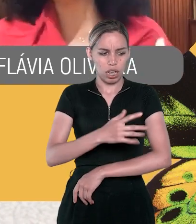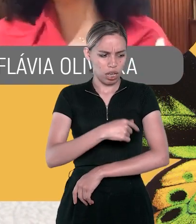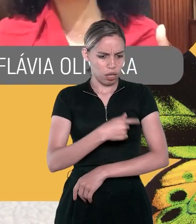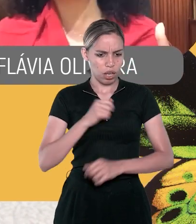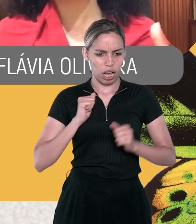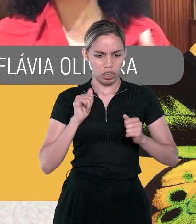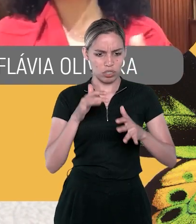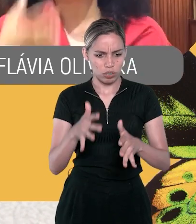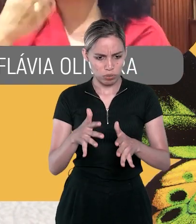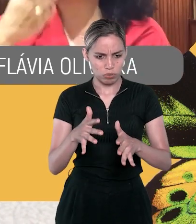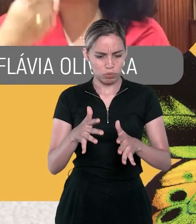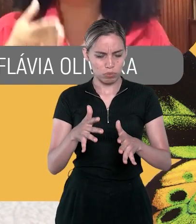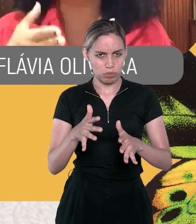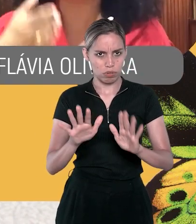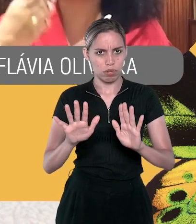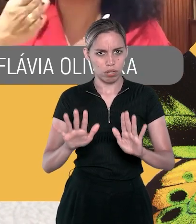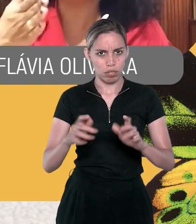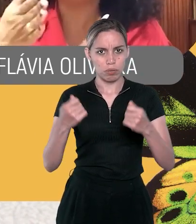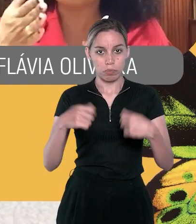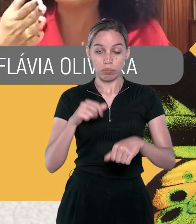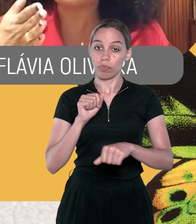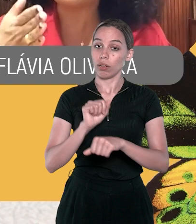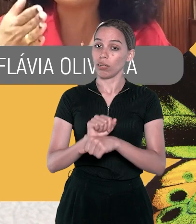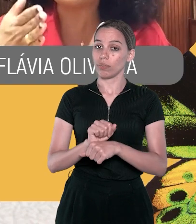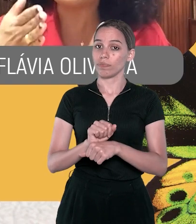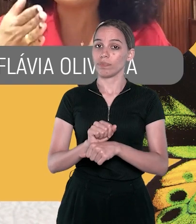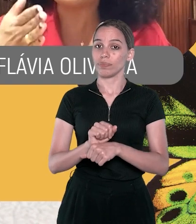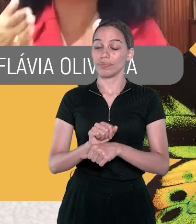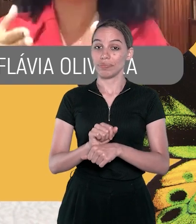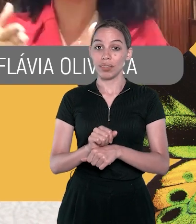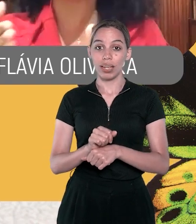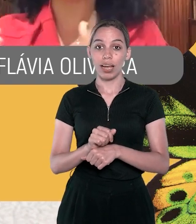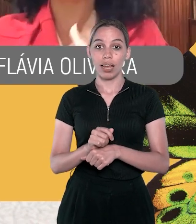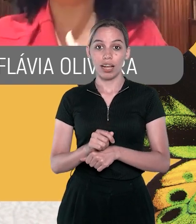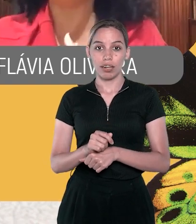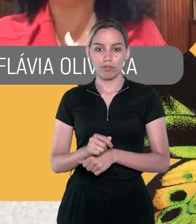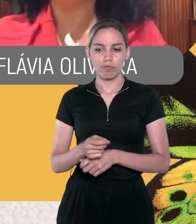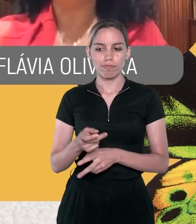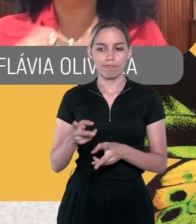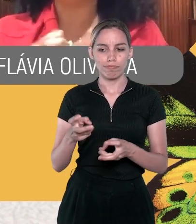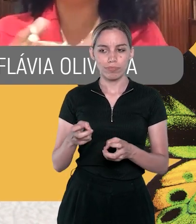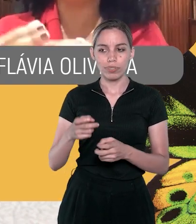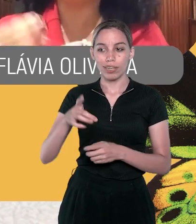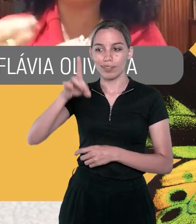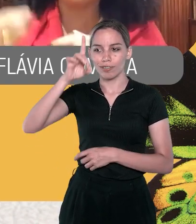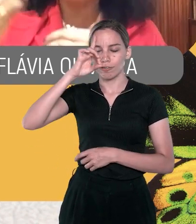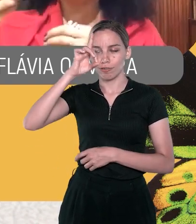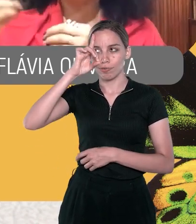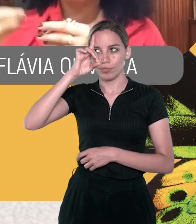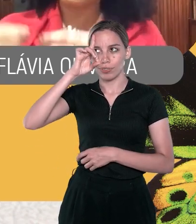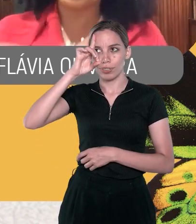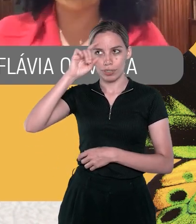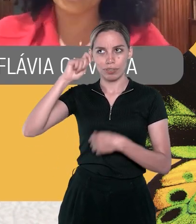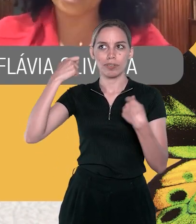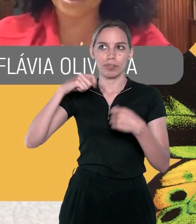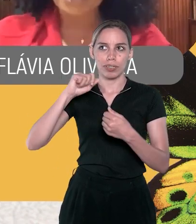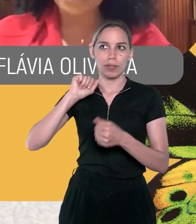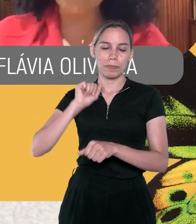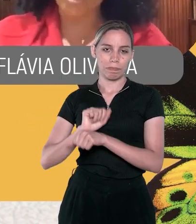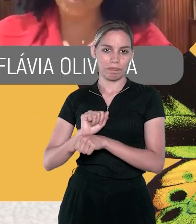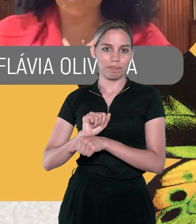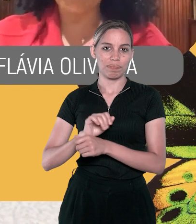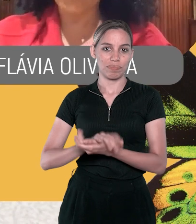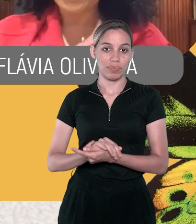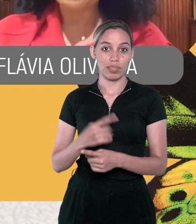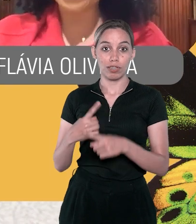não sexistas, num convencimento e numa prática diária, porque ele estava falando